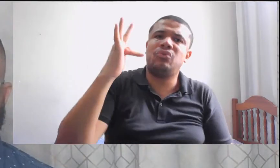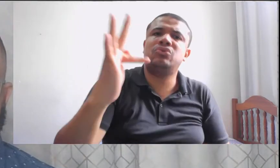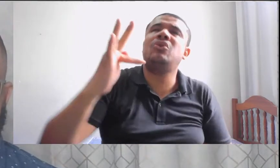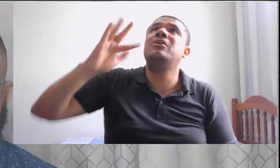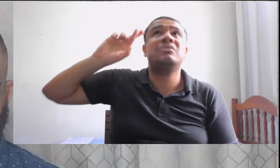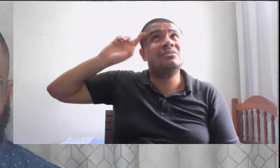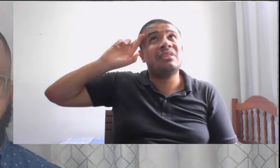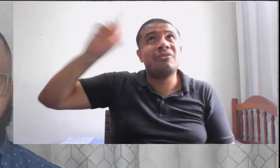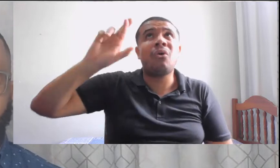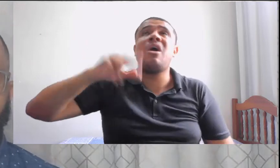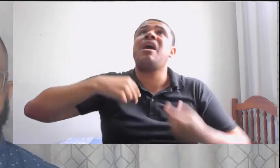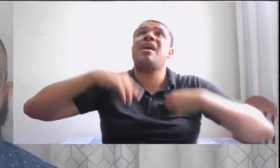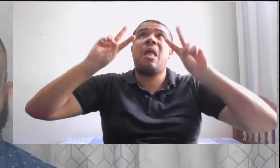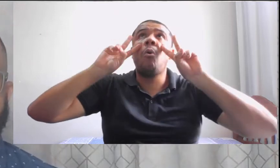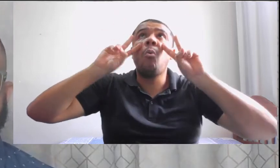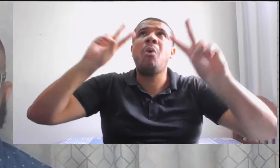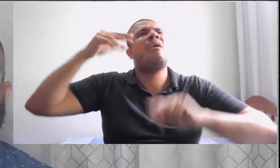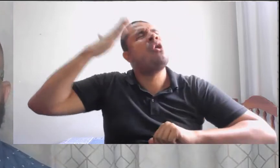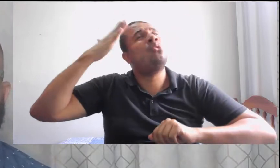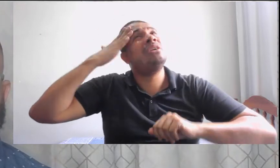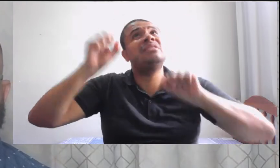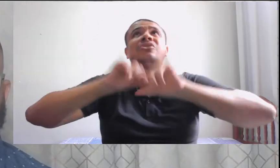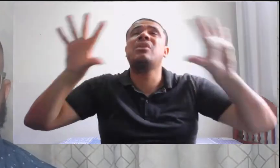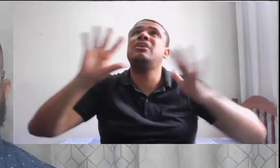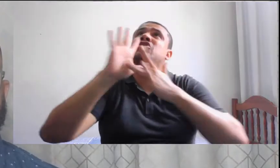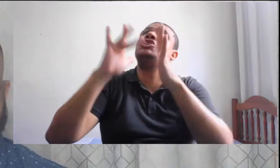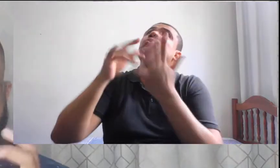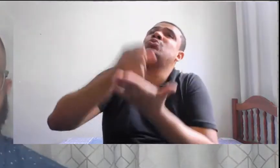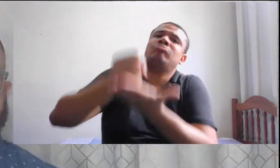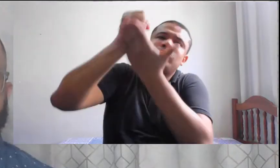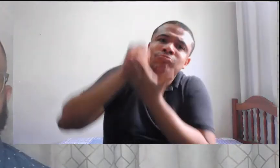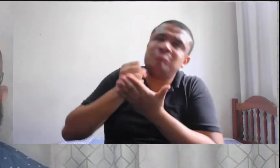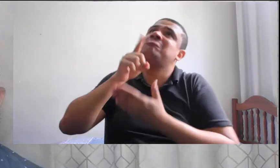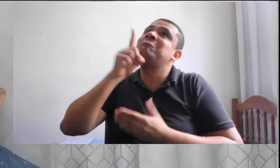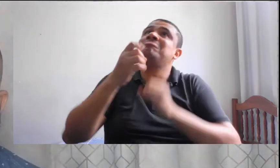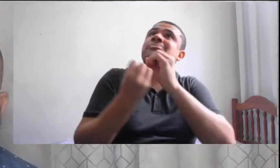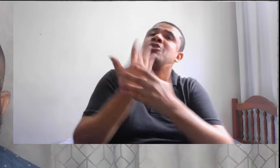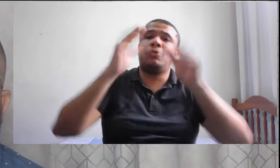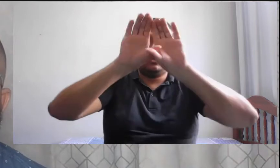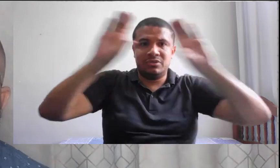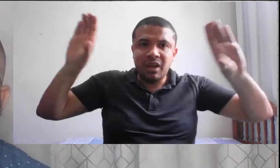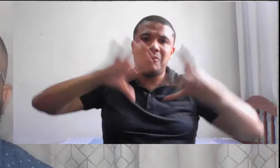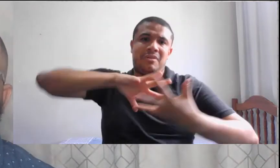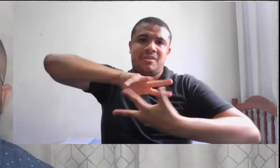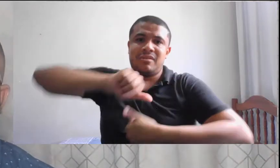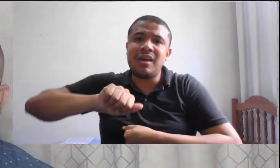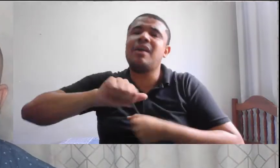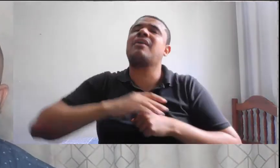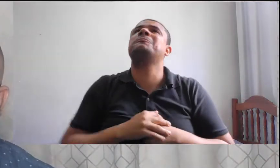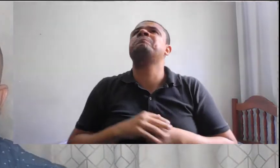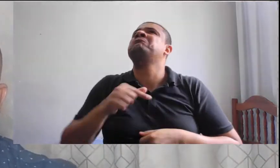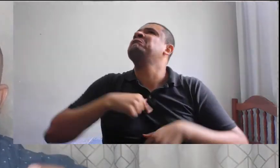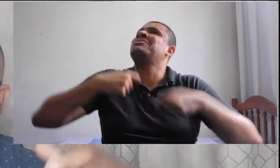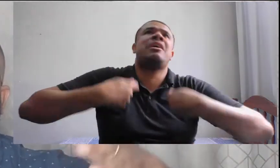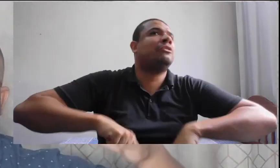Senhor, eu olho para o Senhor e entendo que o meu socorro vem do Senhor que fez o céu e a terra. Eu